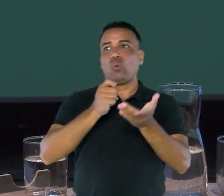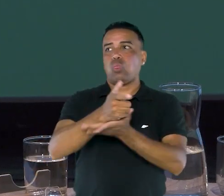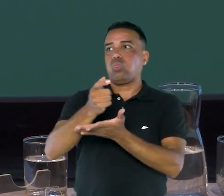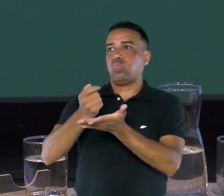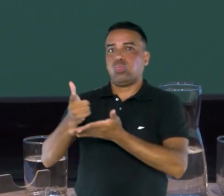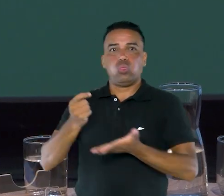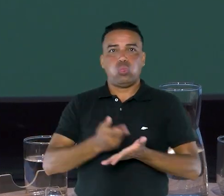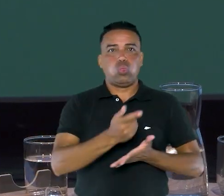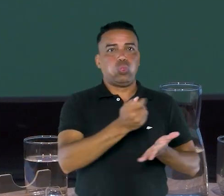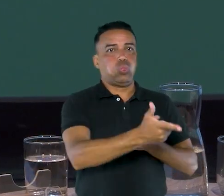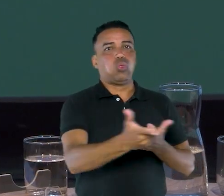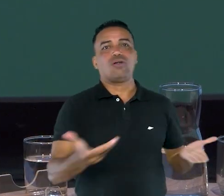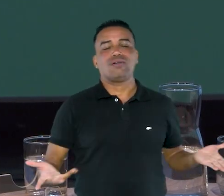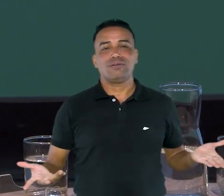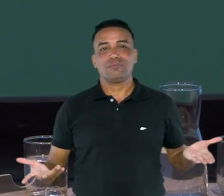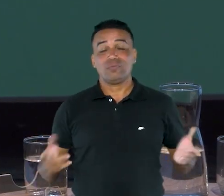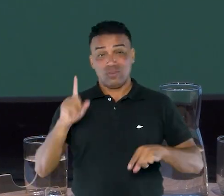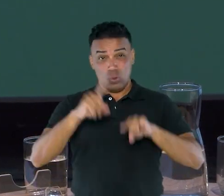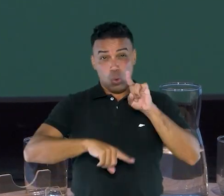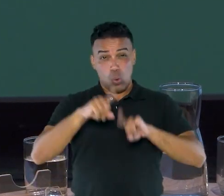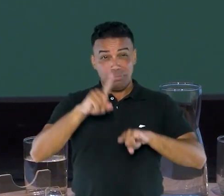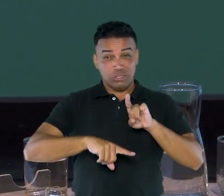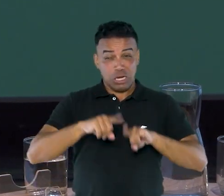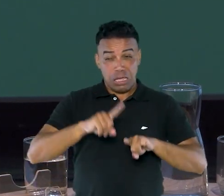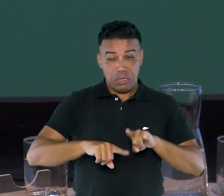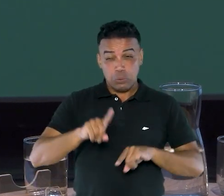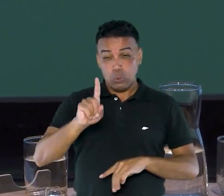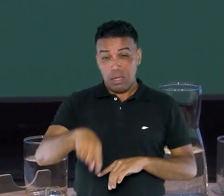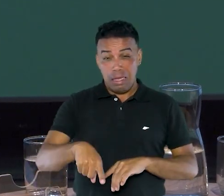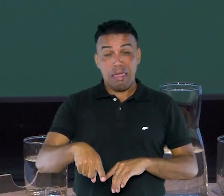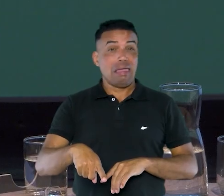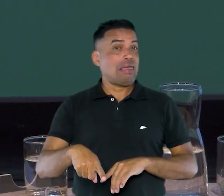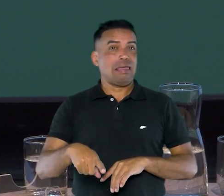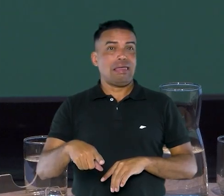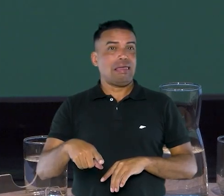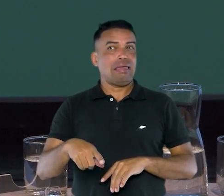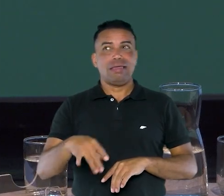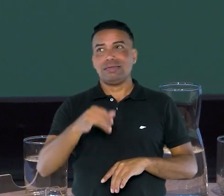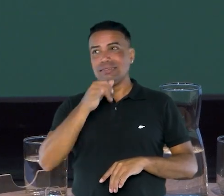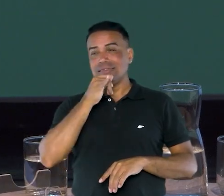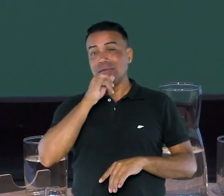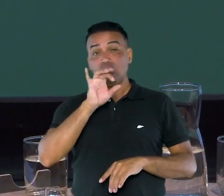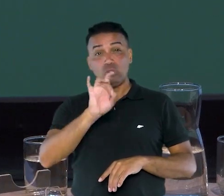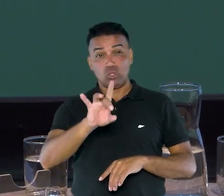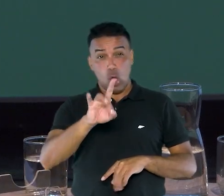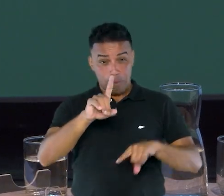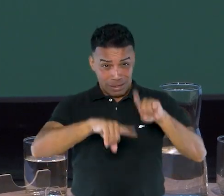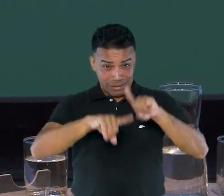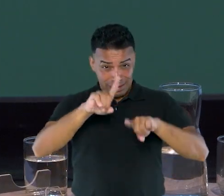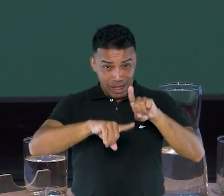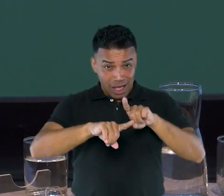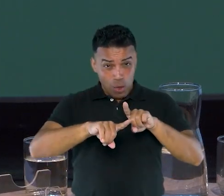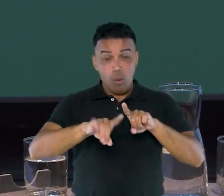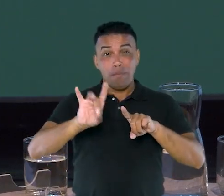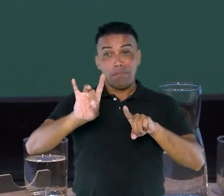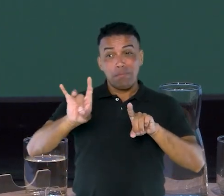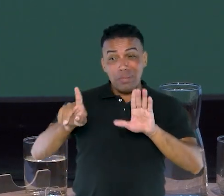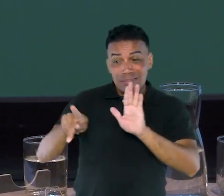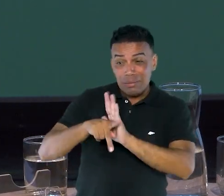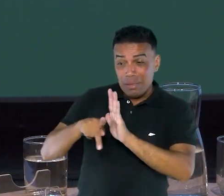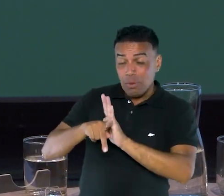objeto. E é objeto, a mercadoria, mesmo que não seja só material, a